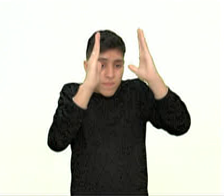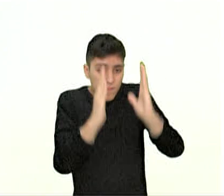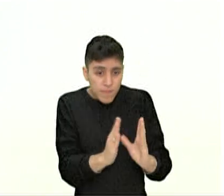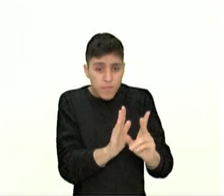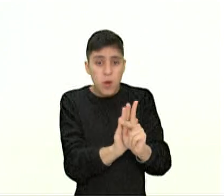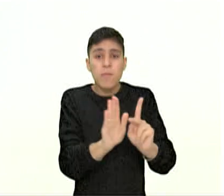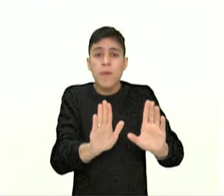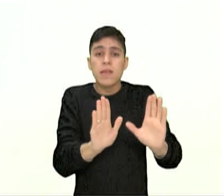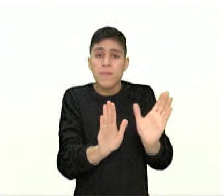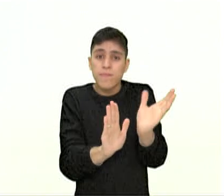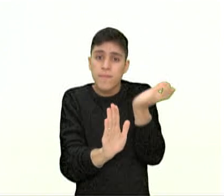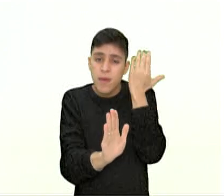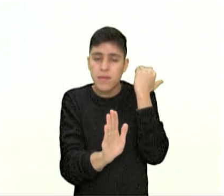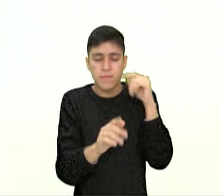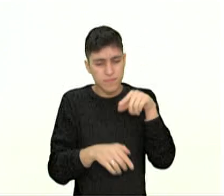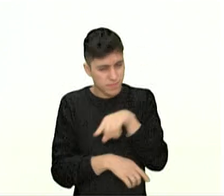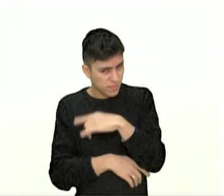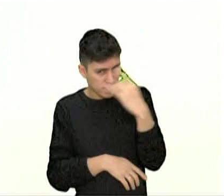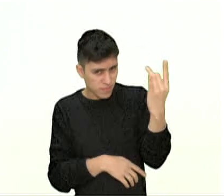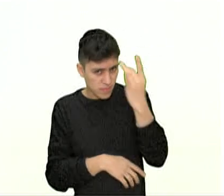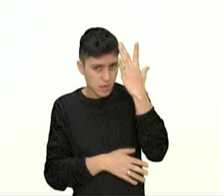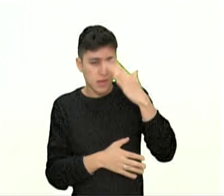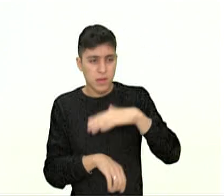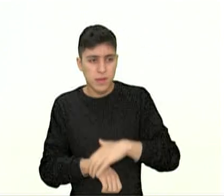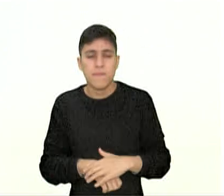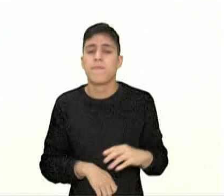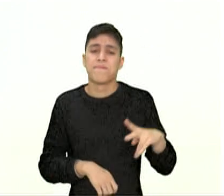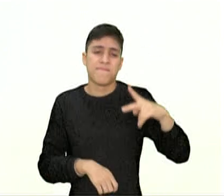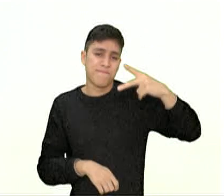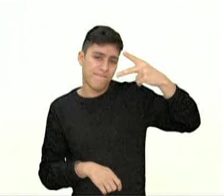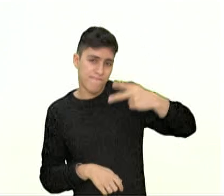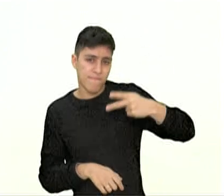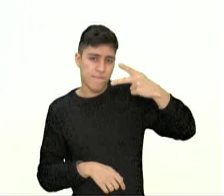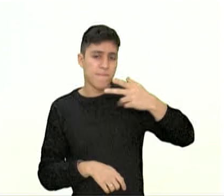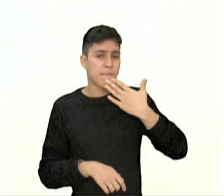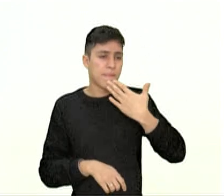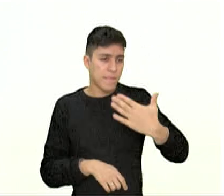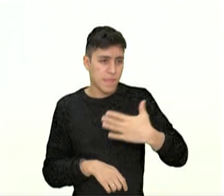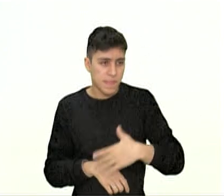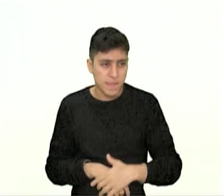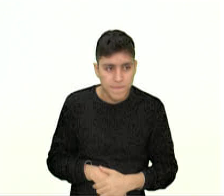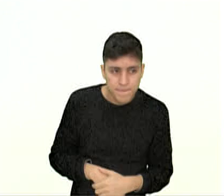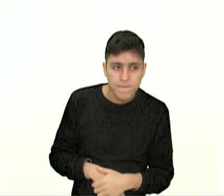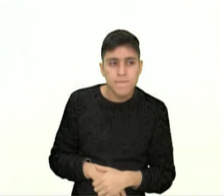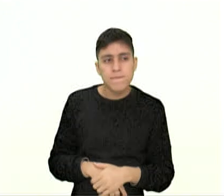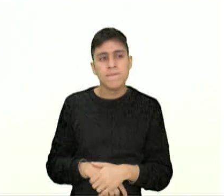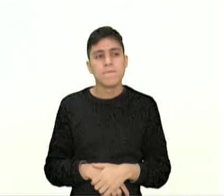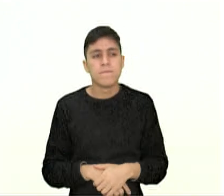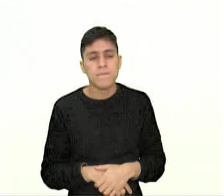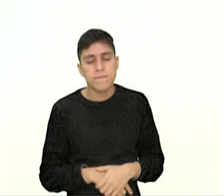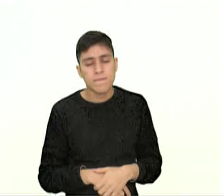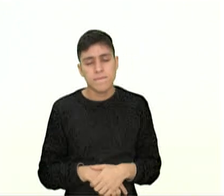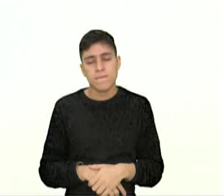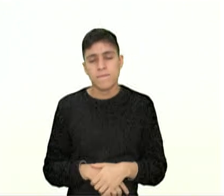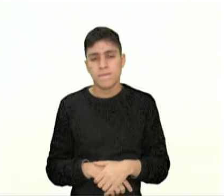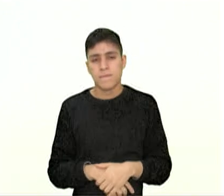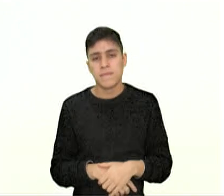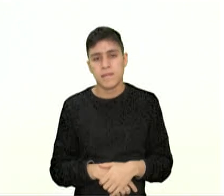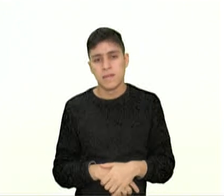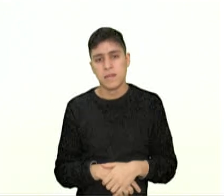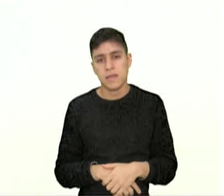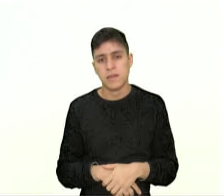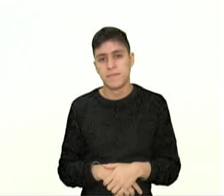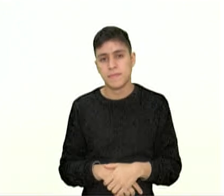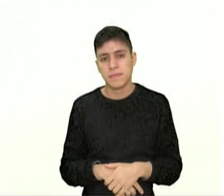do passado? Tá fácil, né? E o número 2. Señala a alternativa que apresenta uma